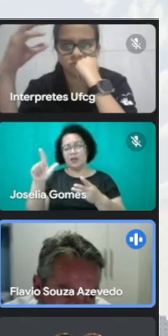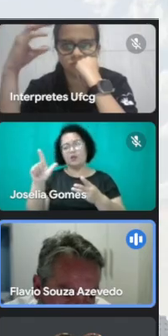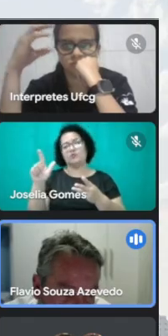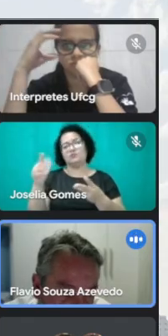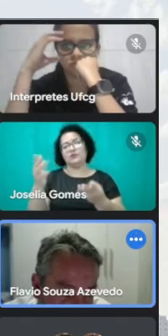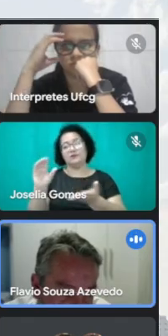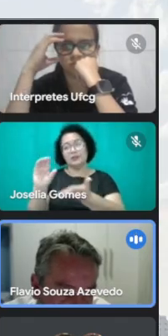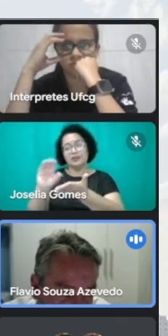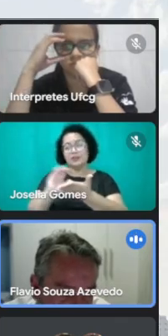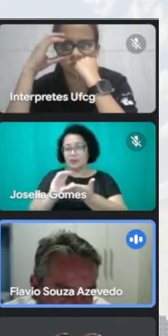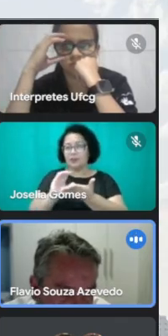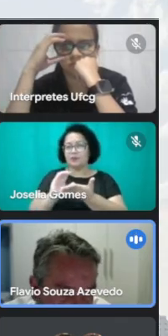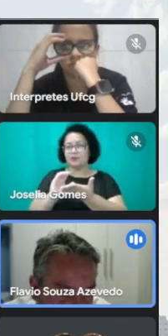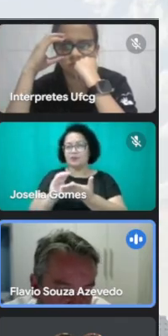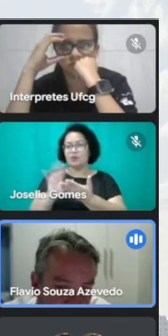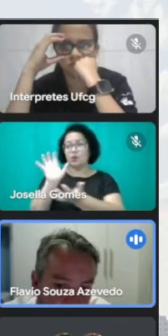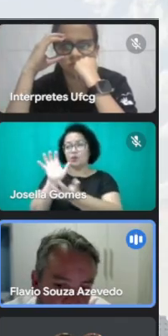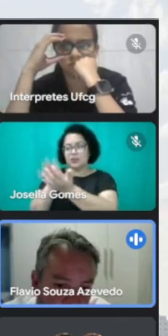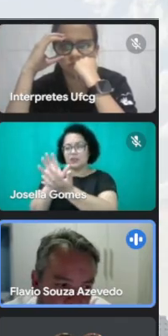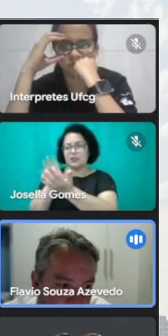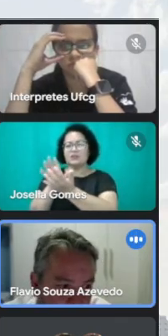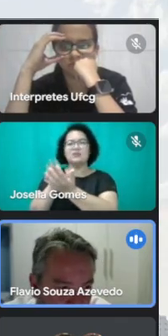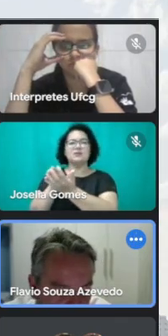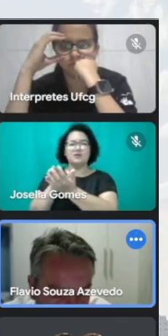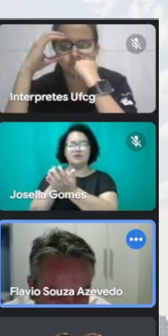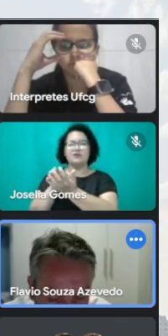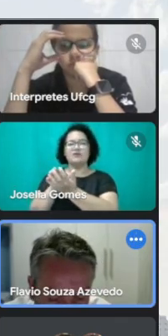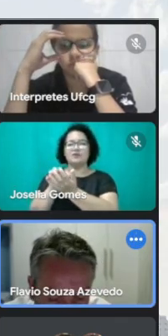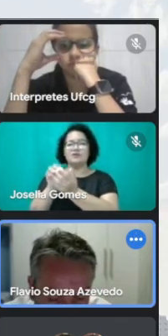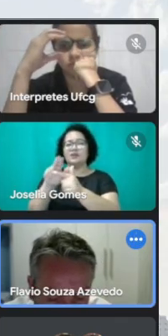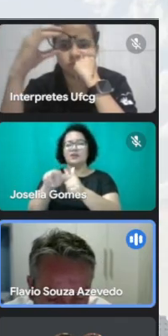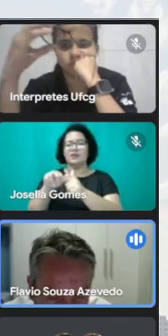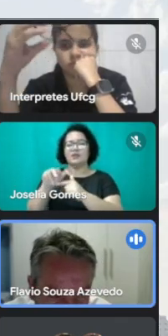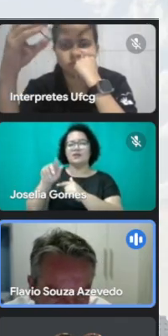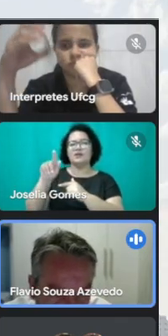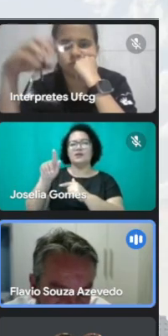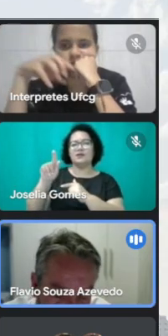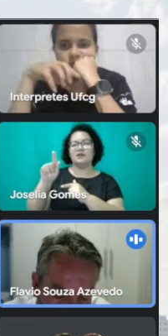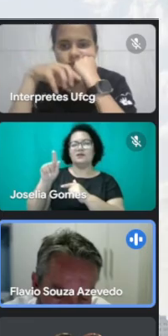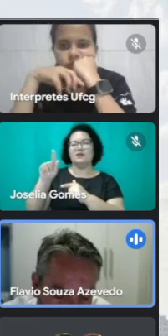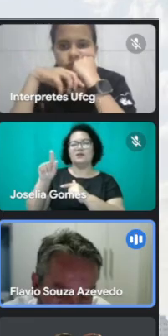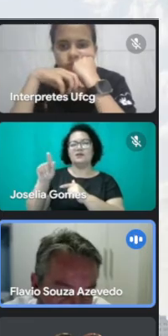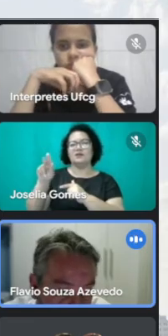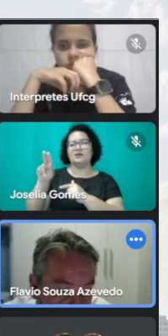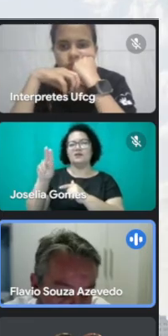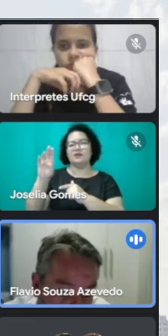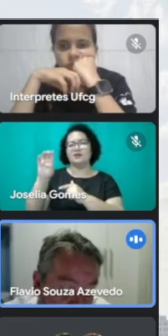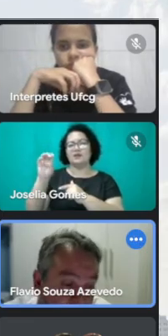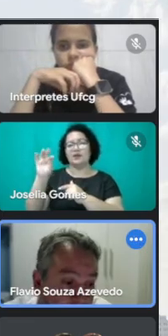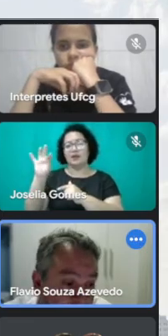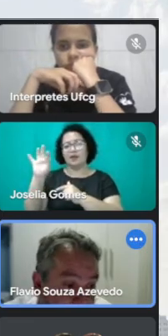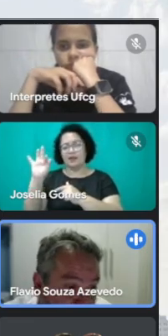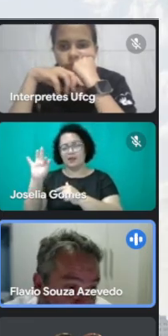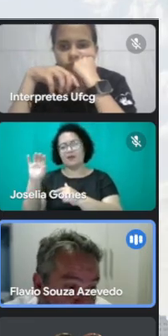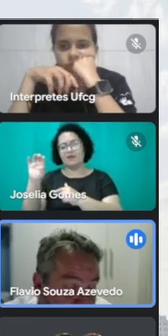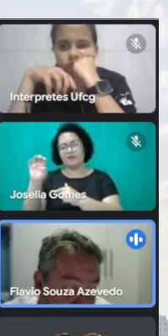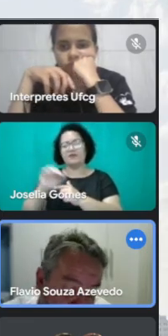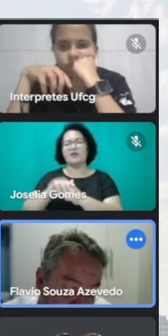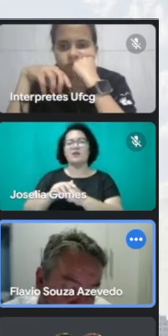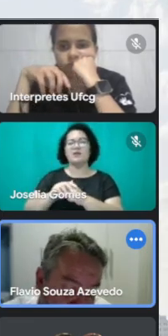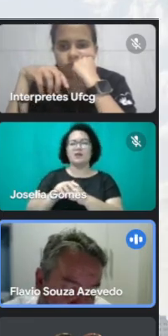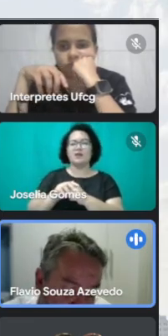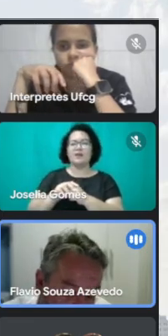de Recife, através desse GEF, né, que é um fundo do Banco Mundial, da ONU, dos outros países, né?